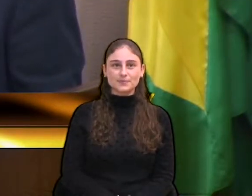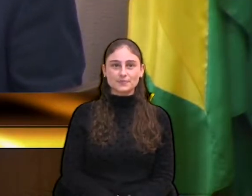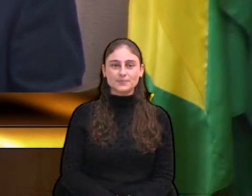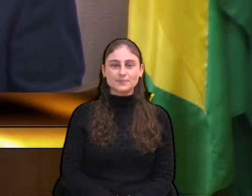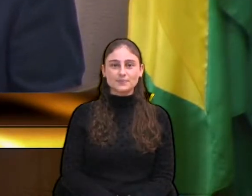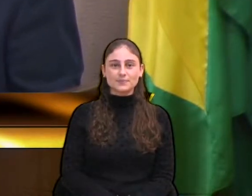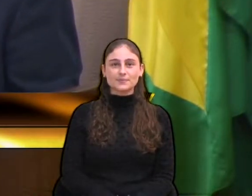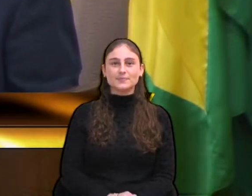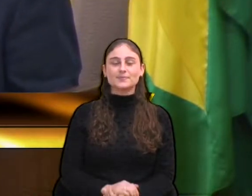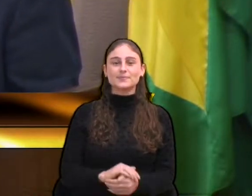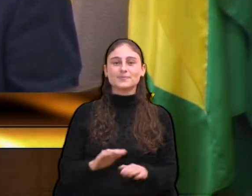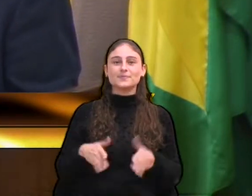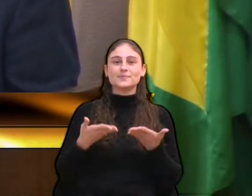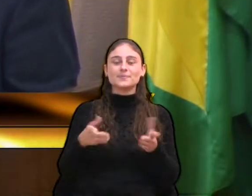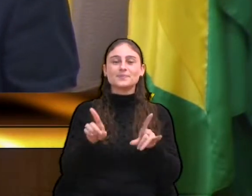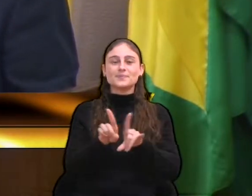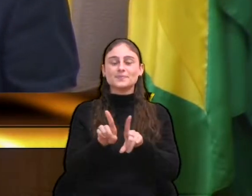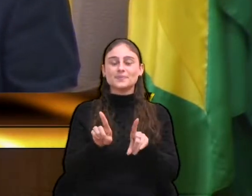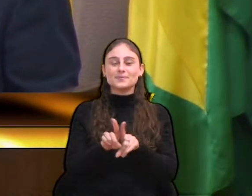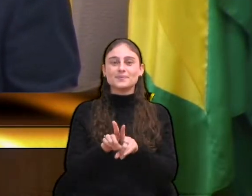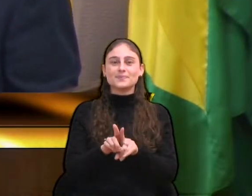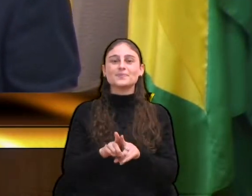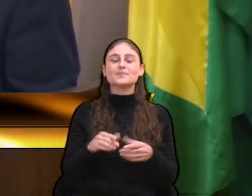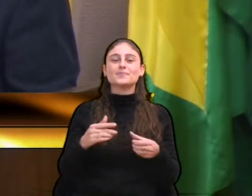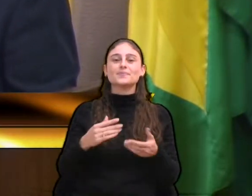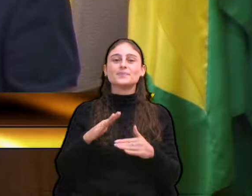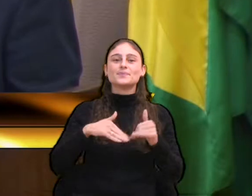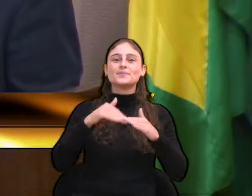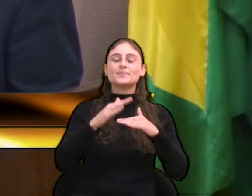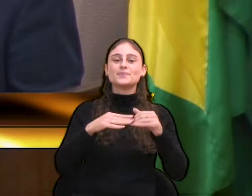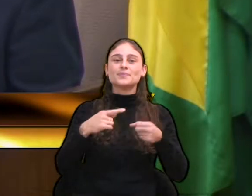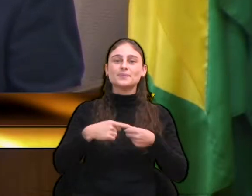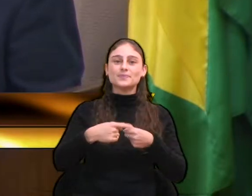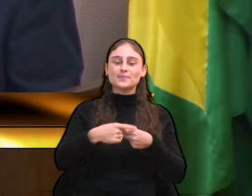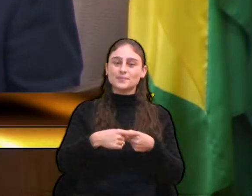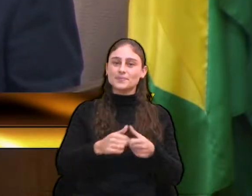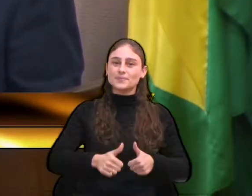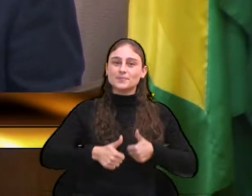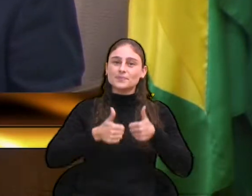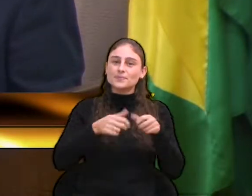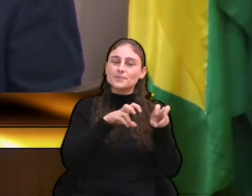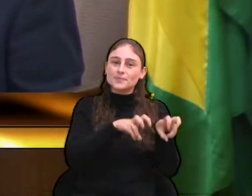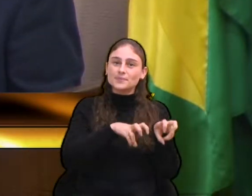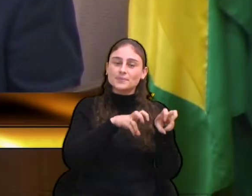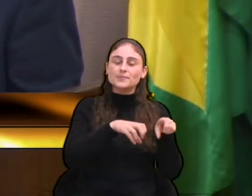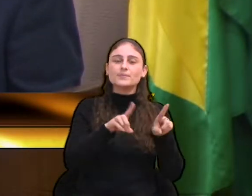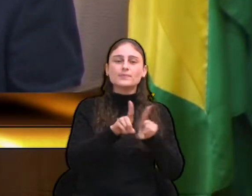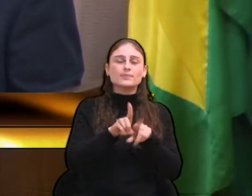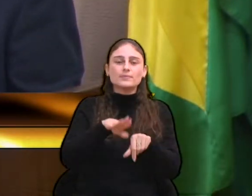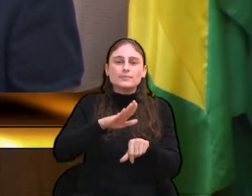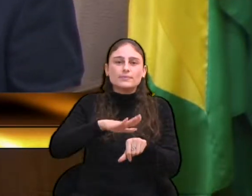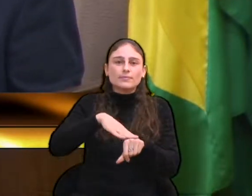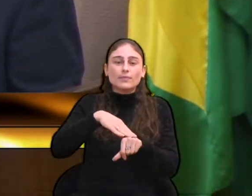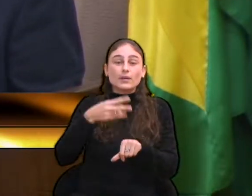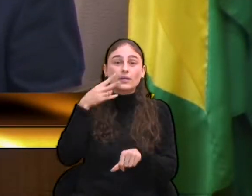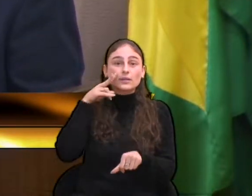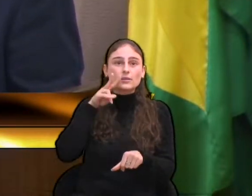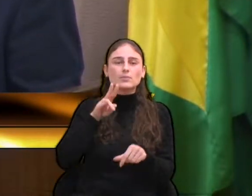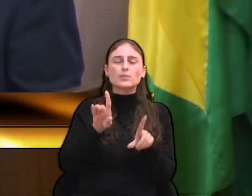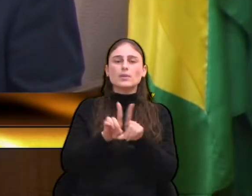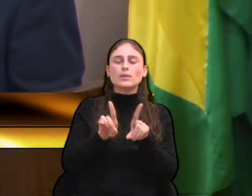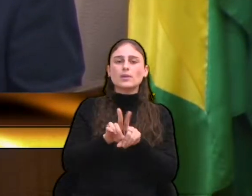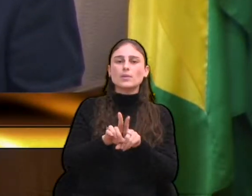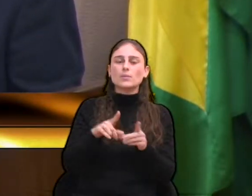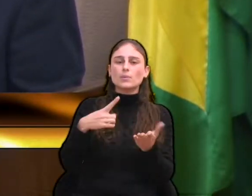Homenagear aqueles que construíram nossa cidade, a pérola das colônias, é muito mais do que um reconhecimento, é